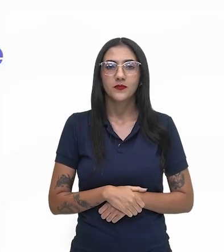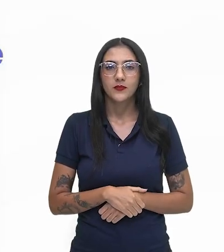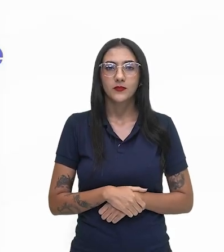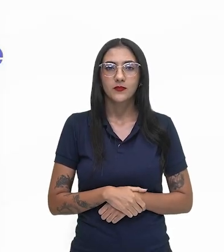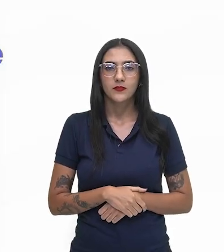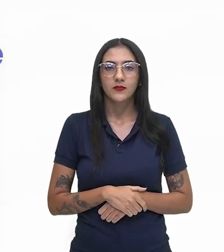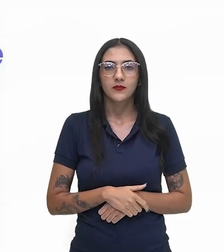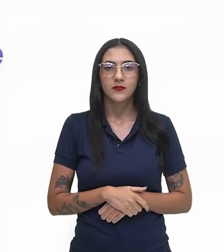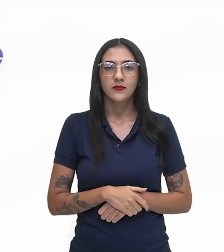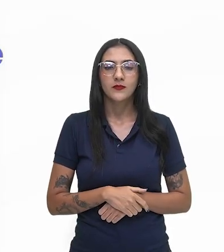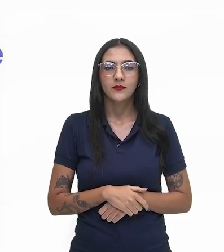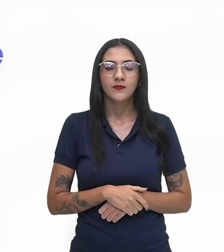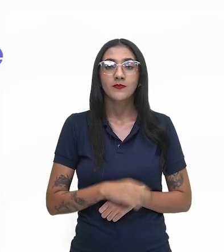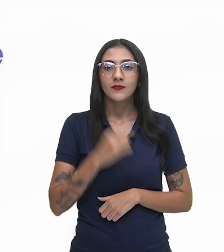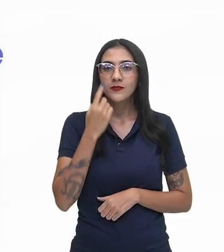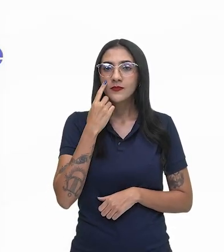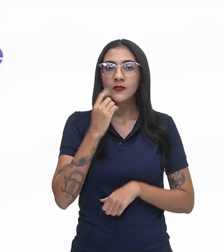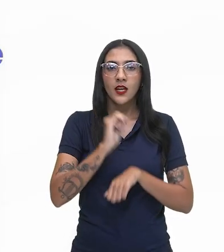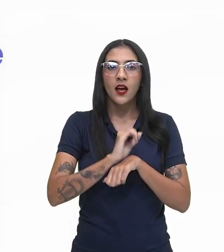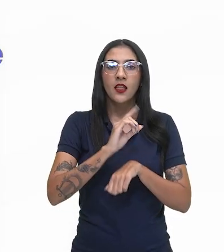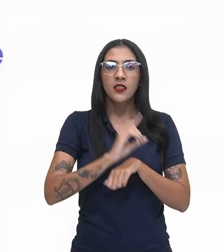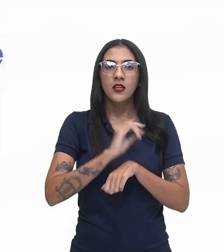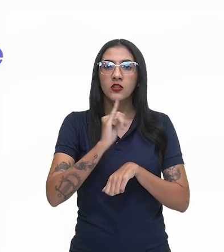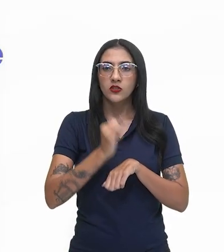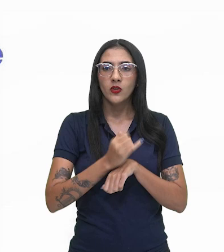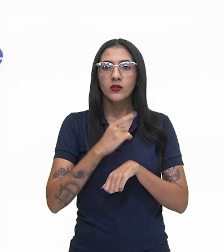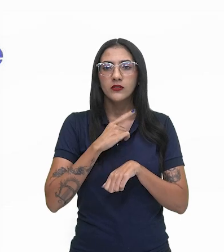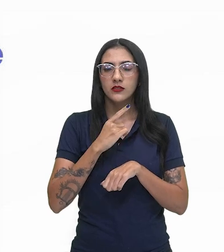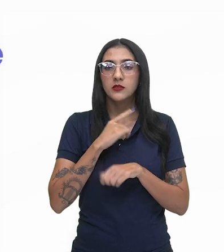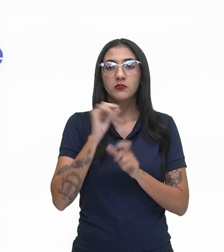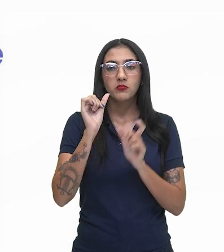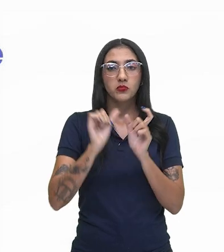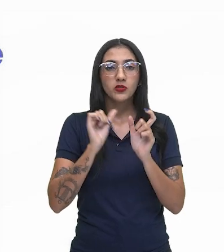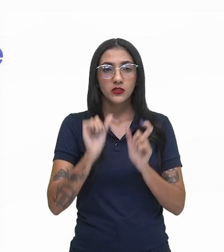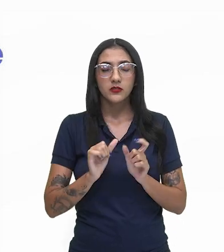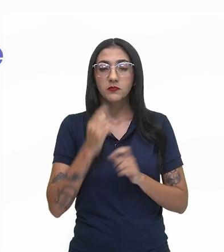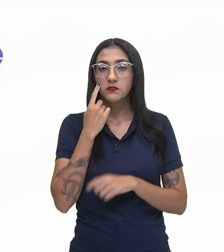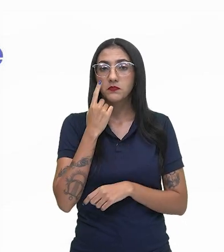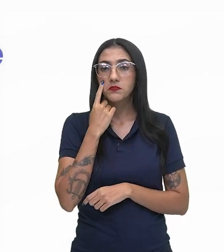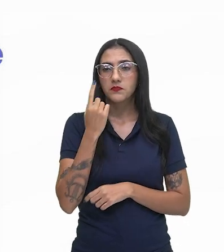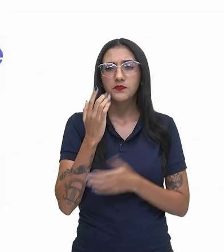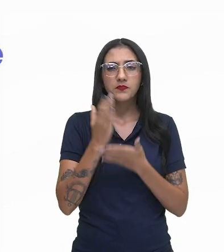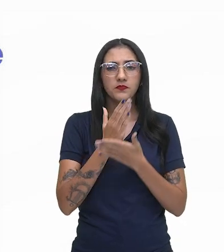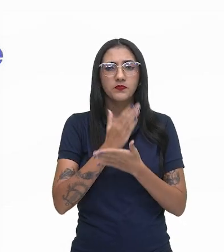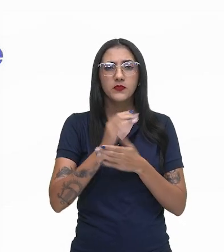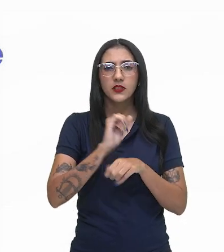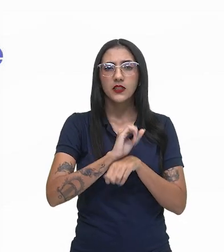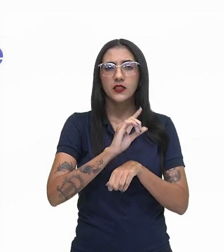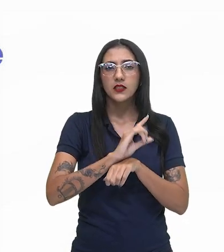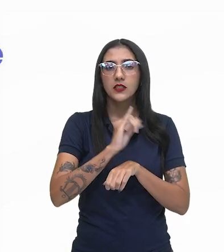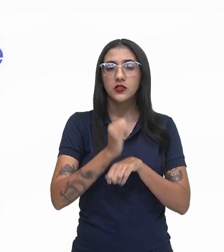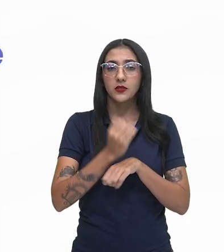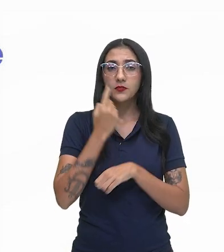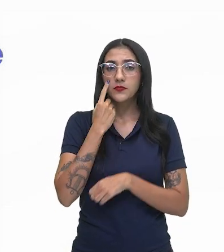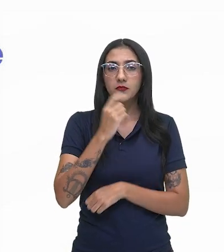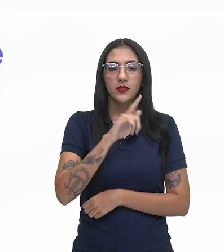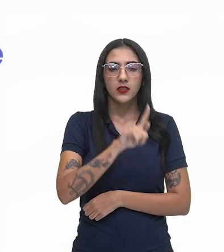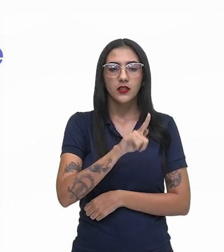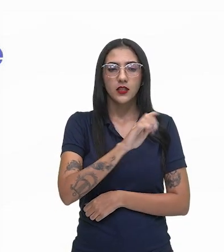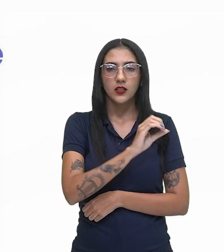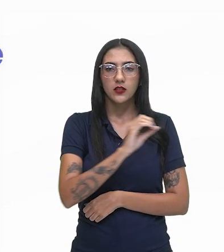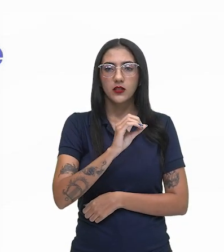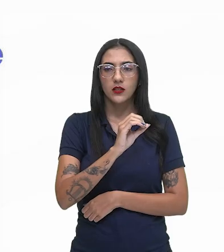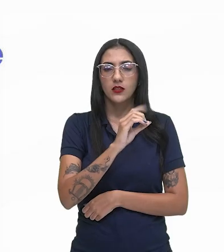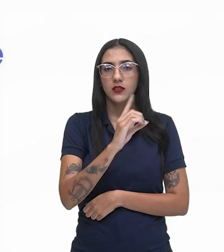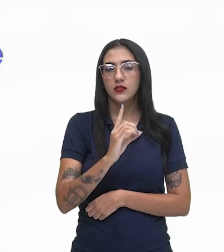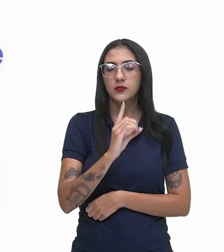O comparativo dos seguintes adjetivos tem a seguinte forma. Nós temos aí o adjetivo good. O